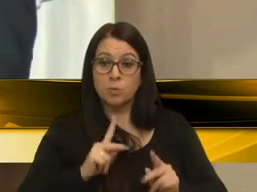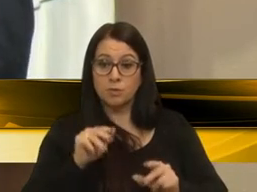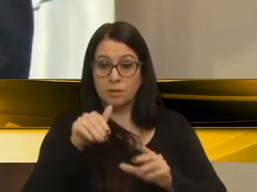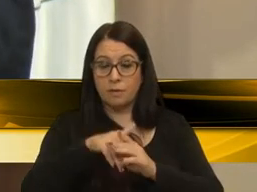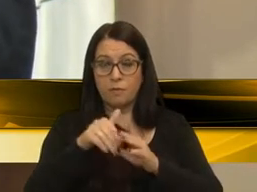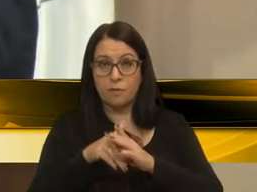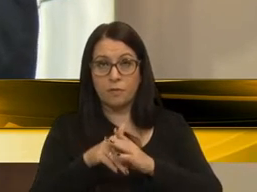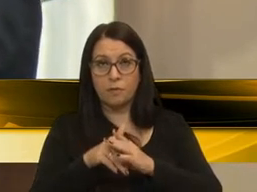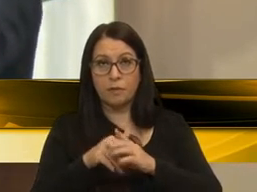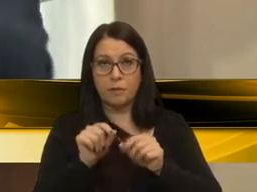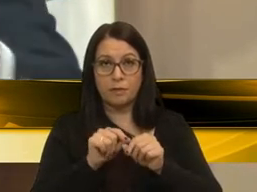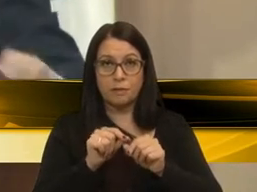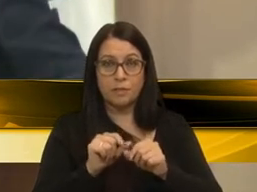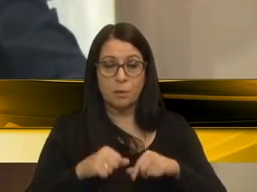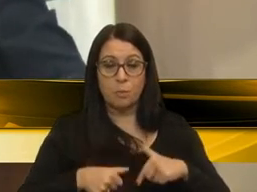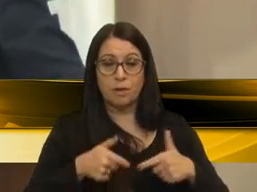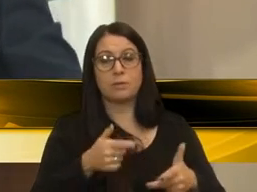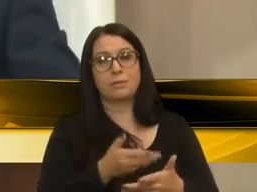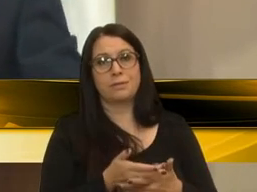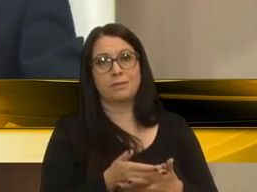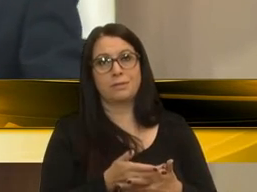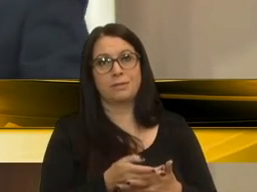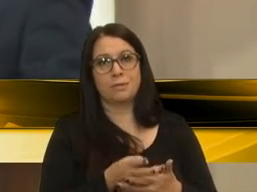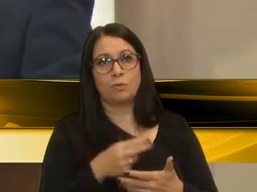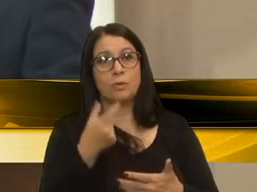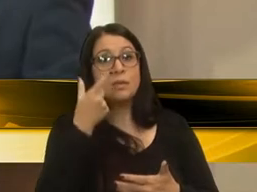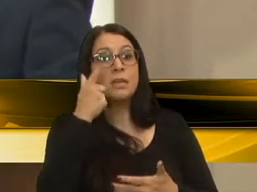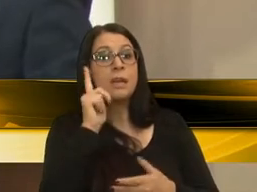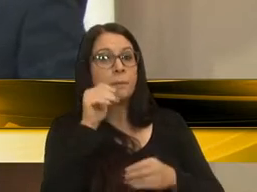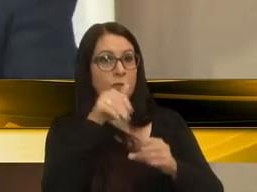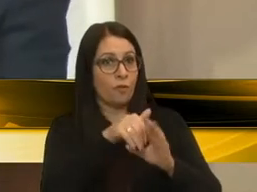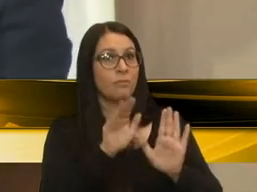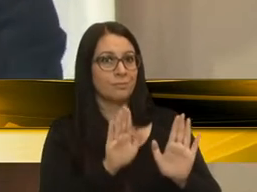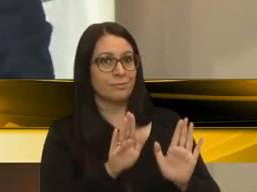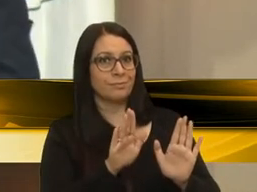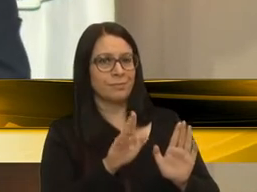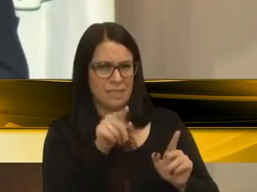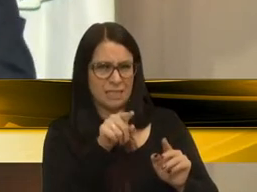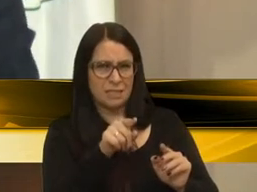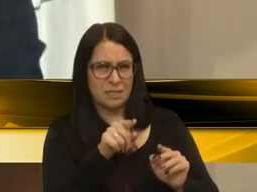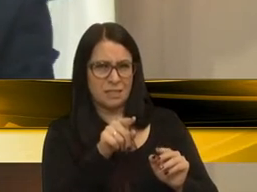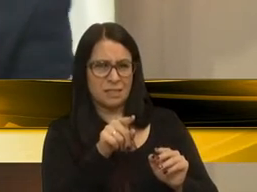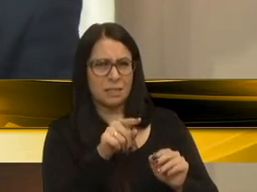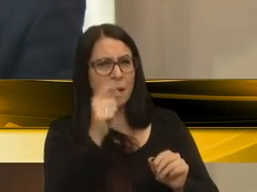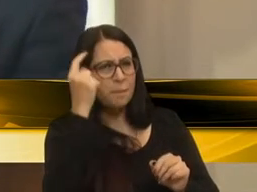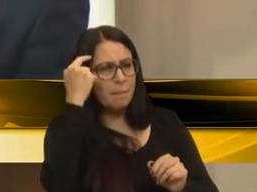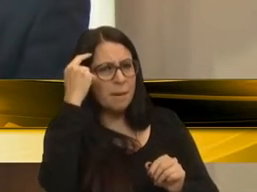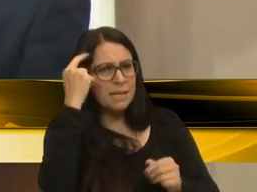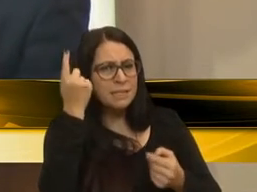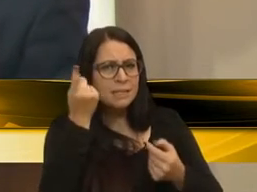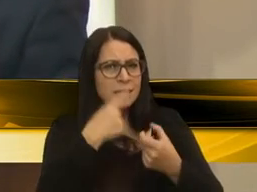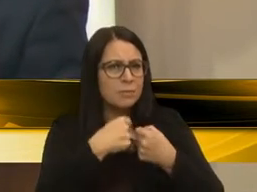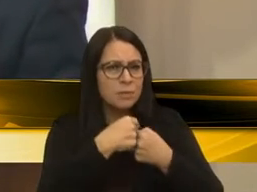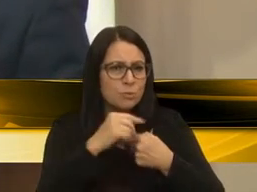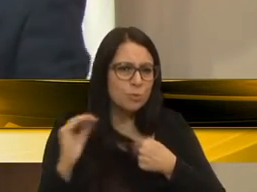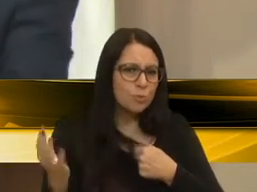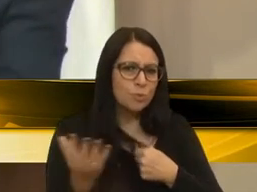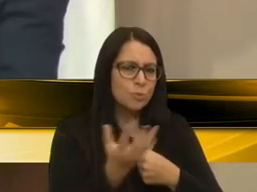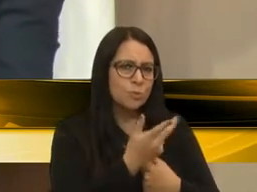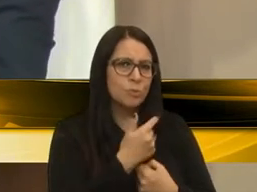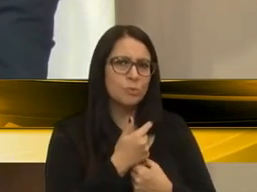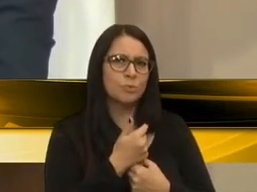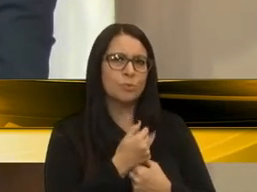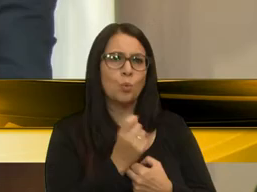vamos fazer uma ação. E aí nós ganhamos voto. Será que isso é pensar no município como um todo?